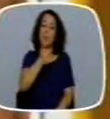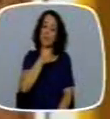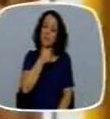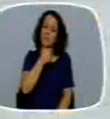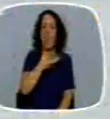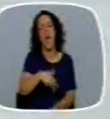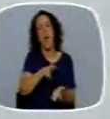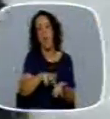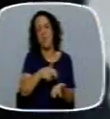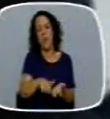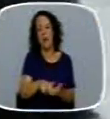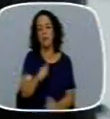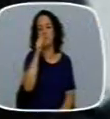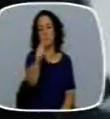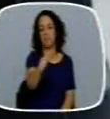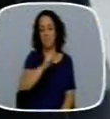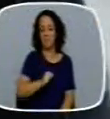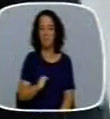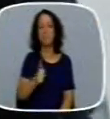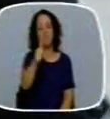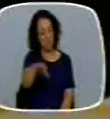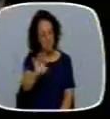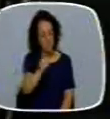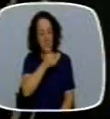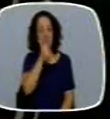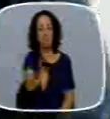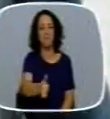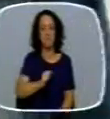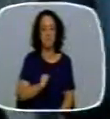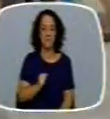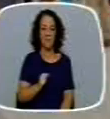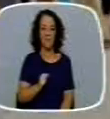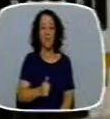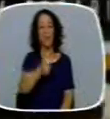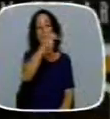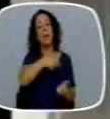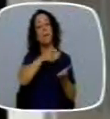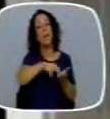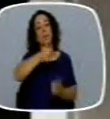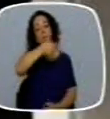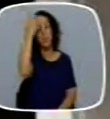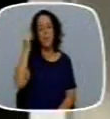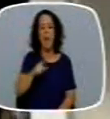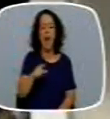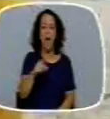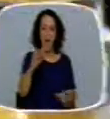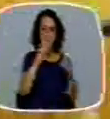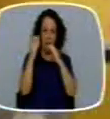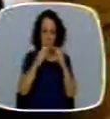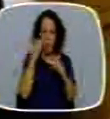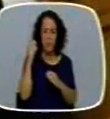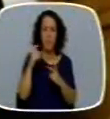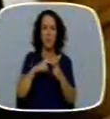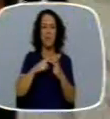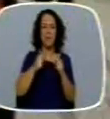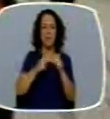Andar. É assim mesmo, meu amigo. Boa decisão. Boa caminhada, bom dia, hein? Cheeseburgers, pizzas, nuggets,